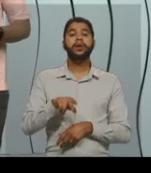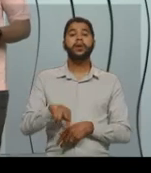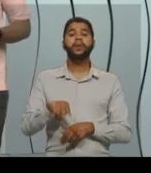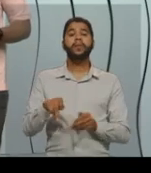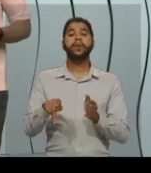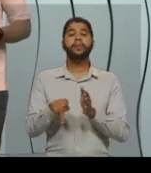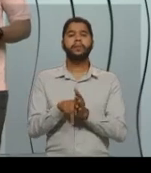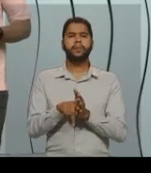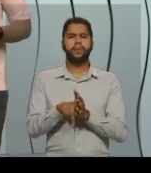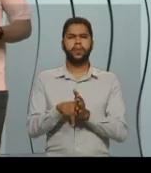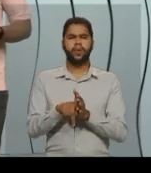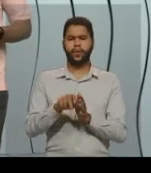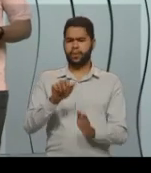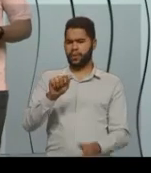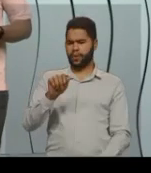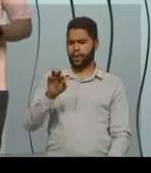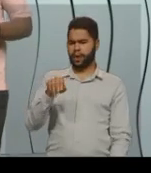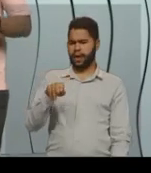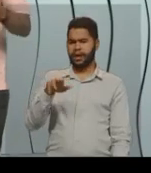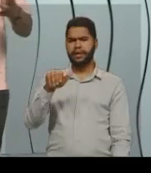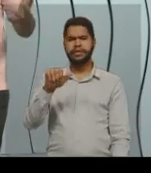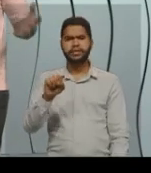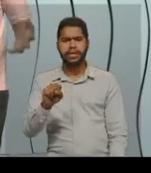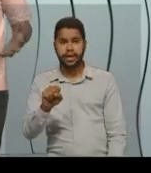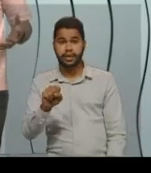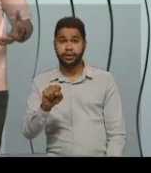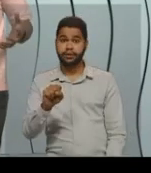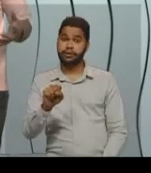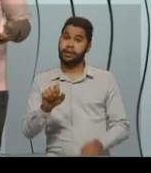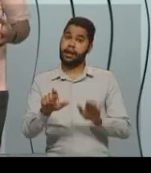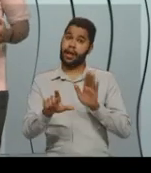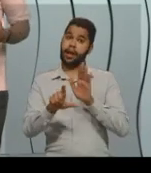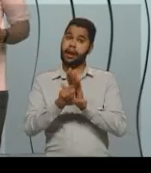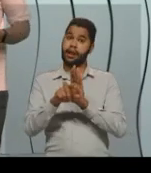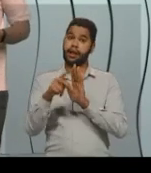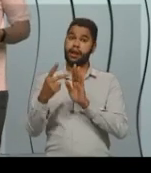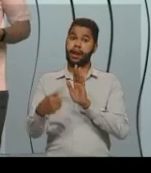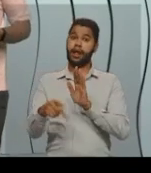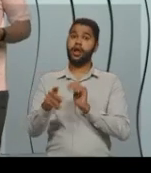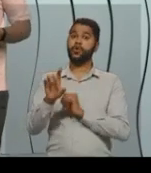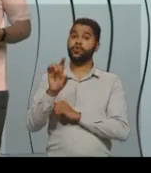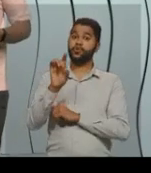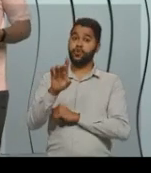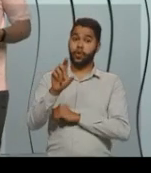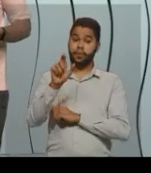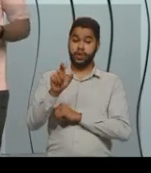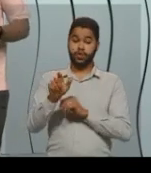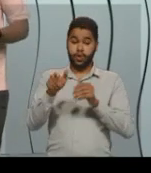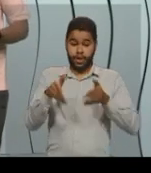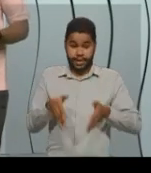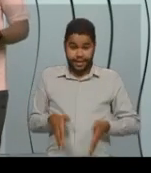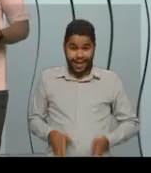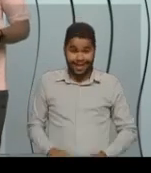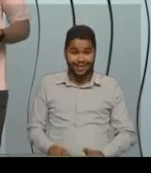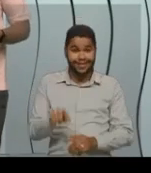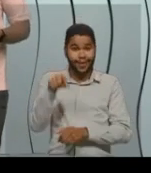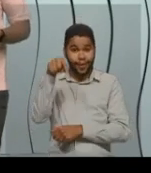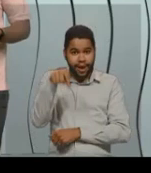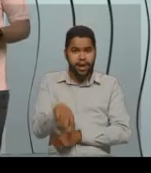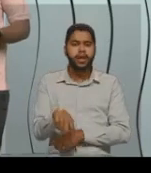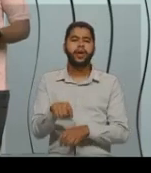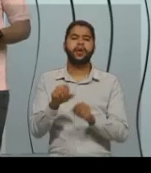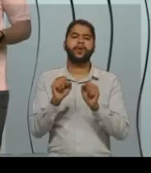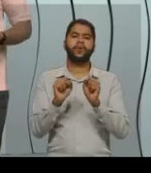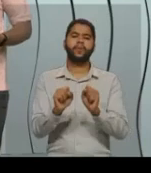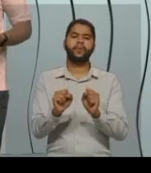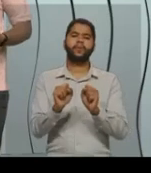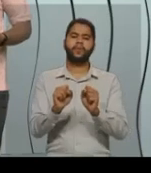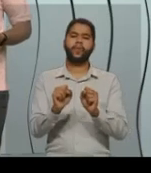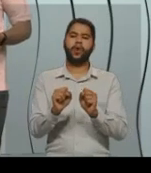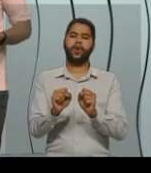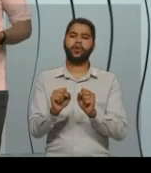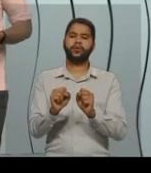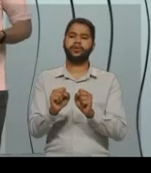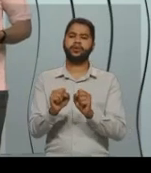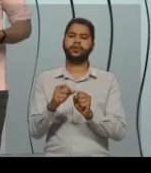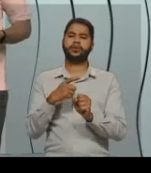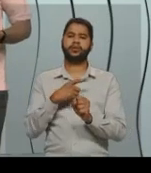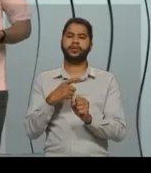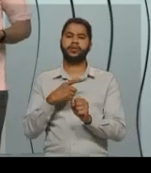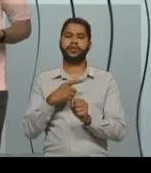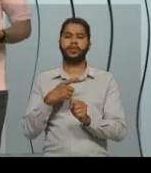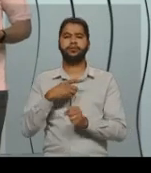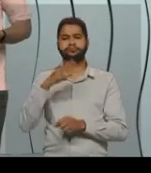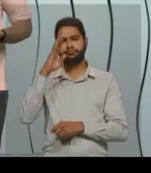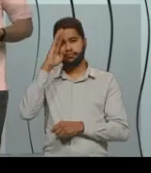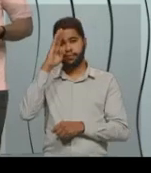natural de Atenas. E segundo as leis de Atenas, somente uma pessoa que é natural da cidade poderia herdar essa academia.